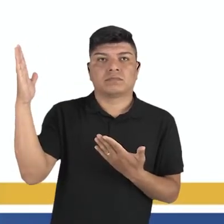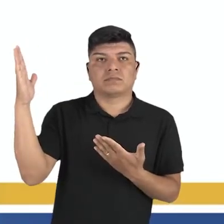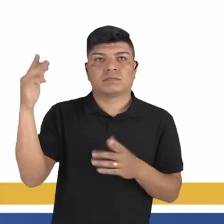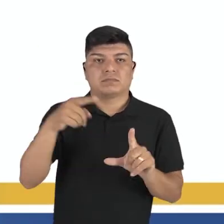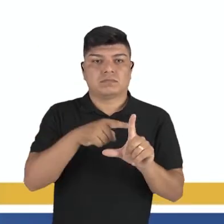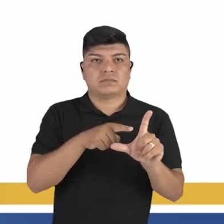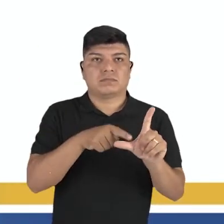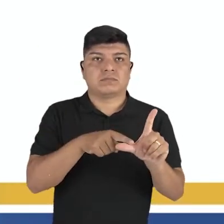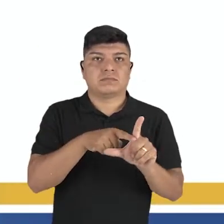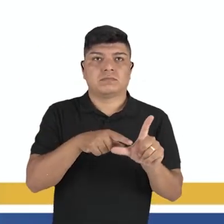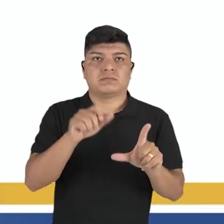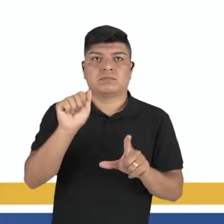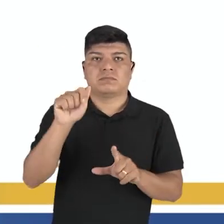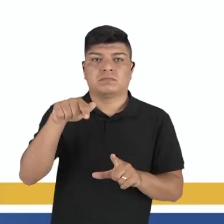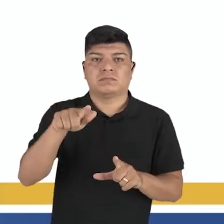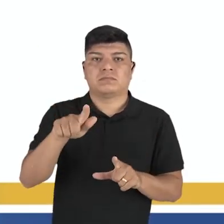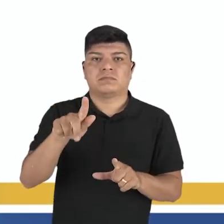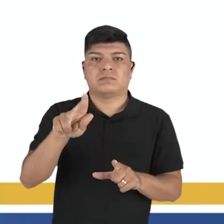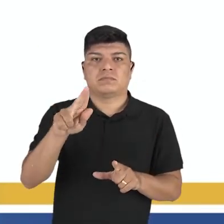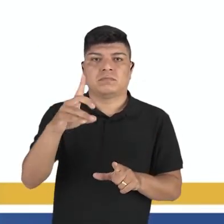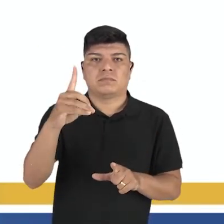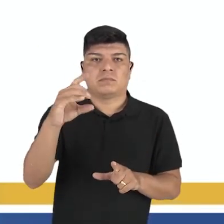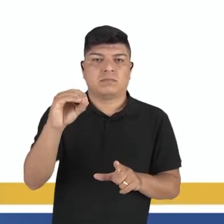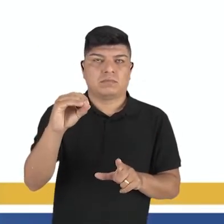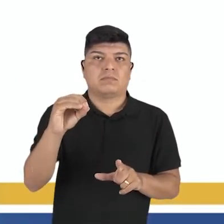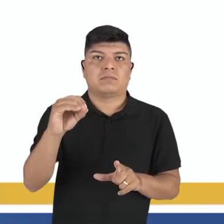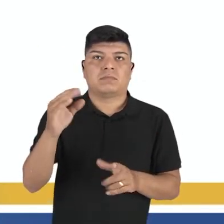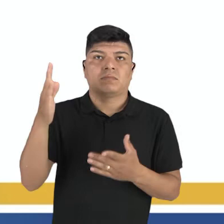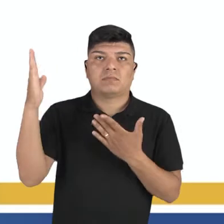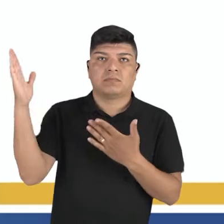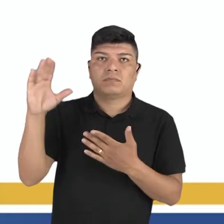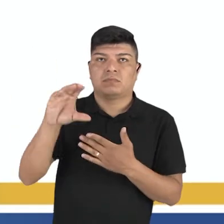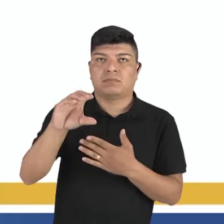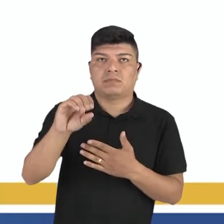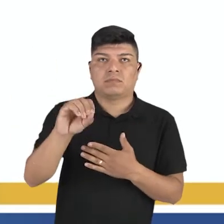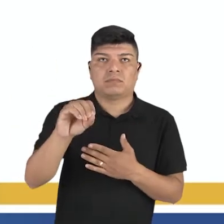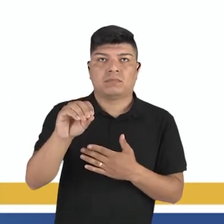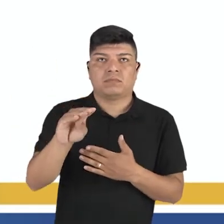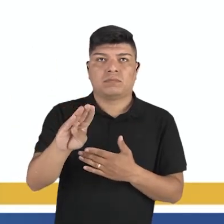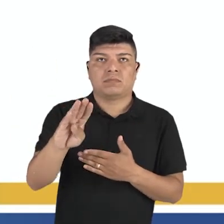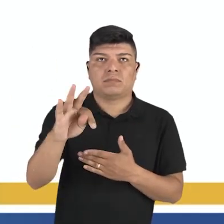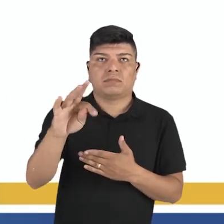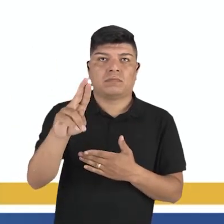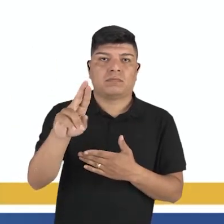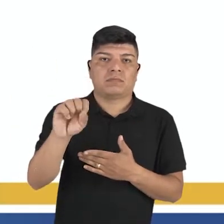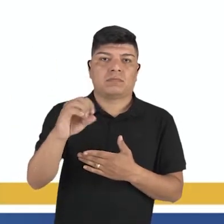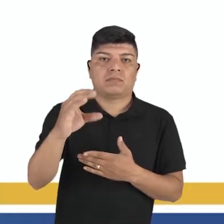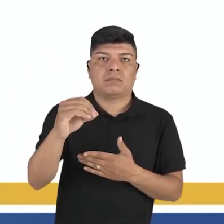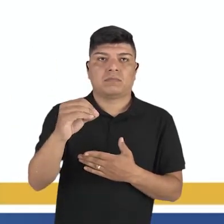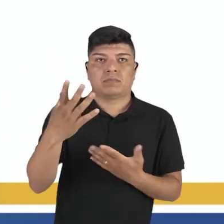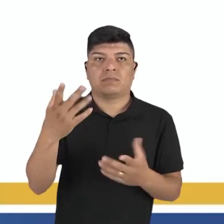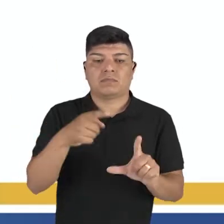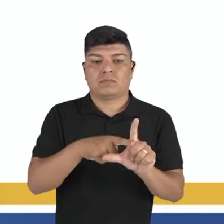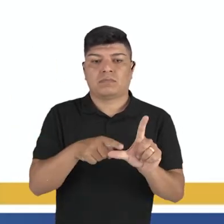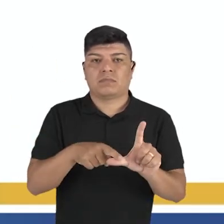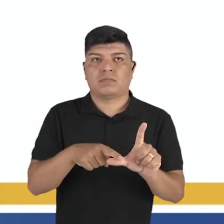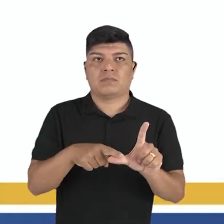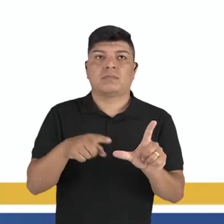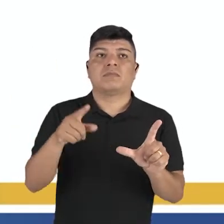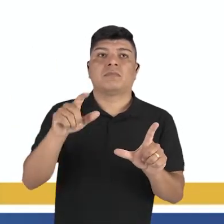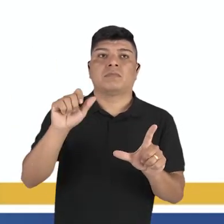eu tenho um ângulo agudo e aqui eu tenho um ângulo obtuso. Então nós temos o seguinte, um ângulo ele vai ser